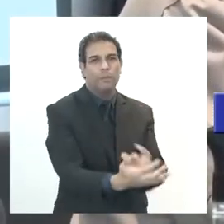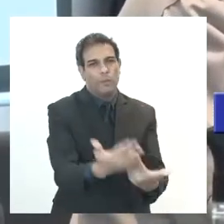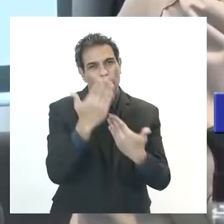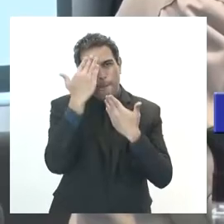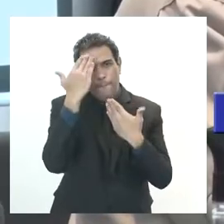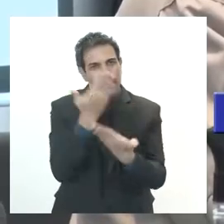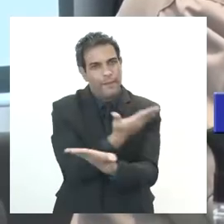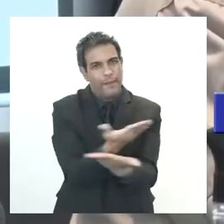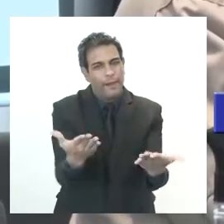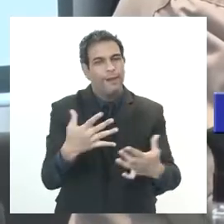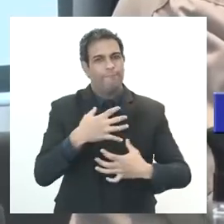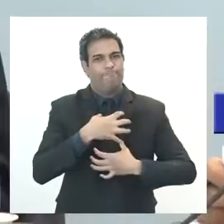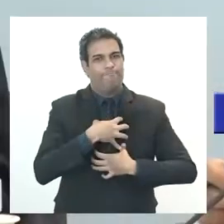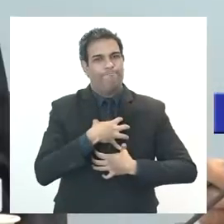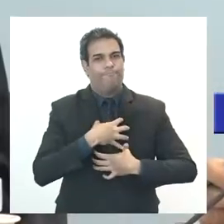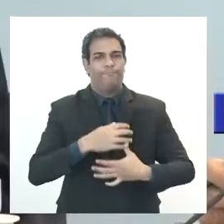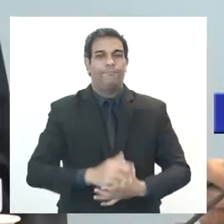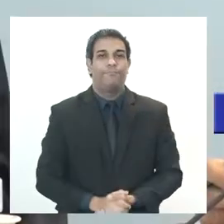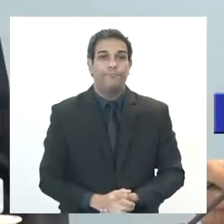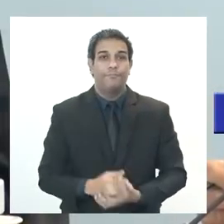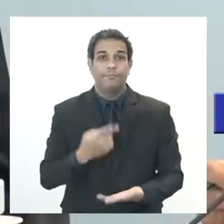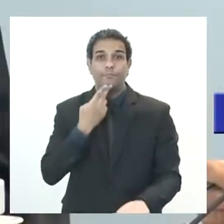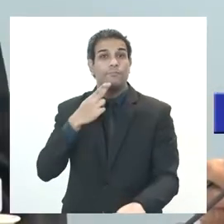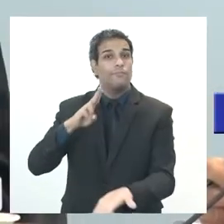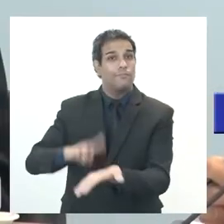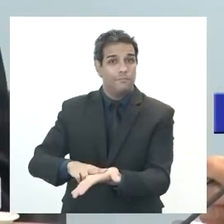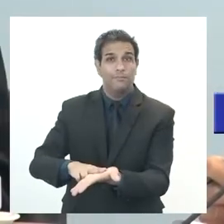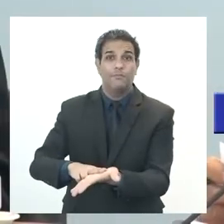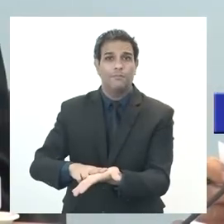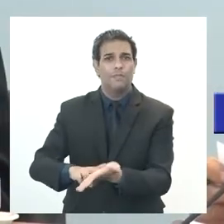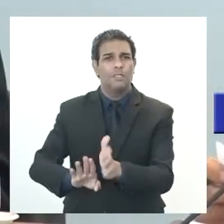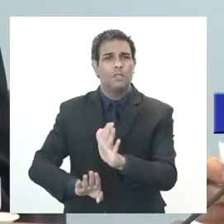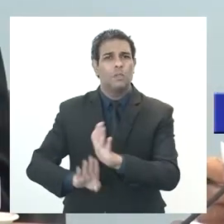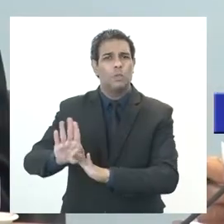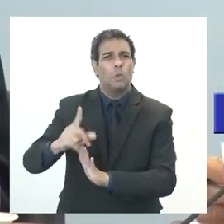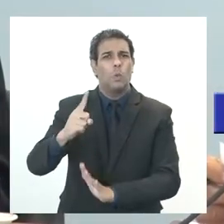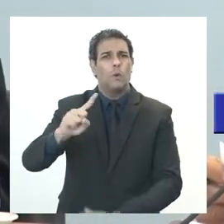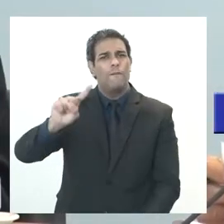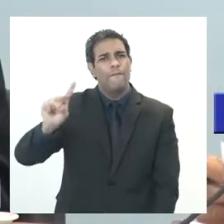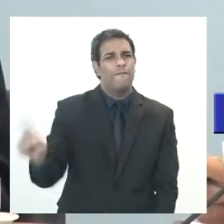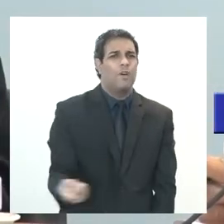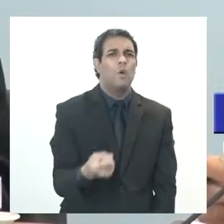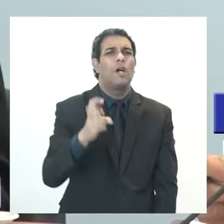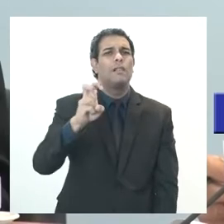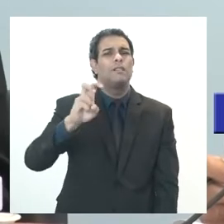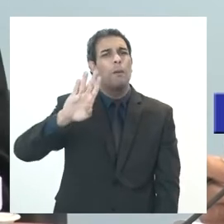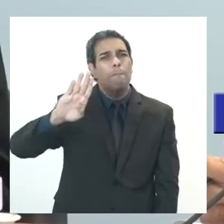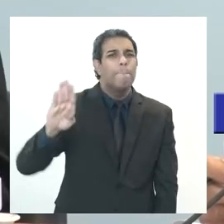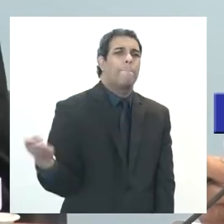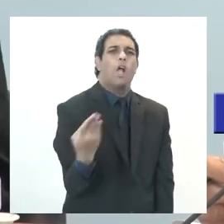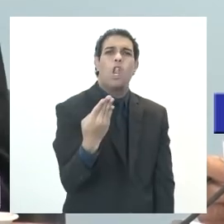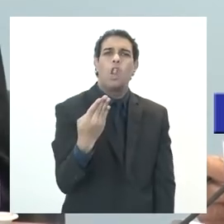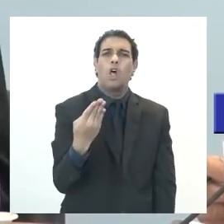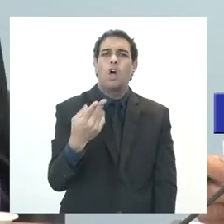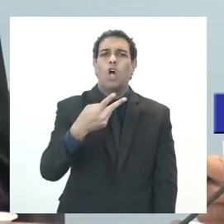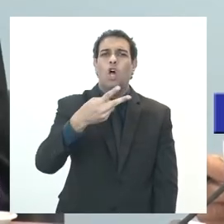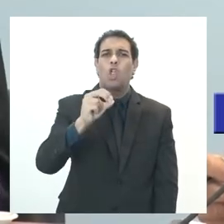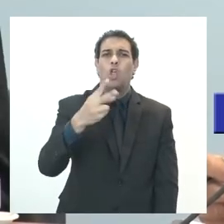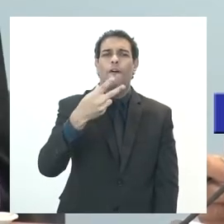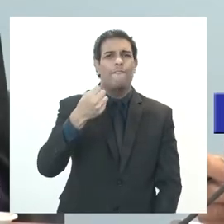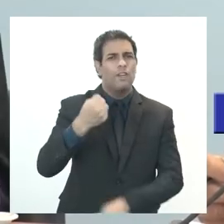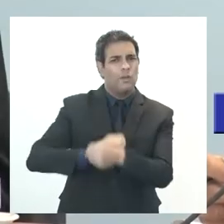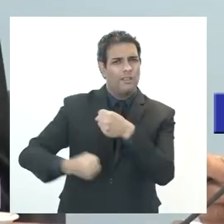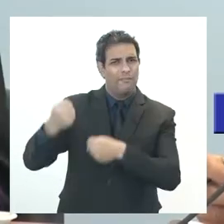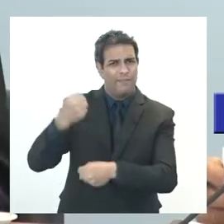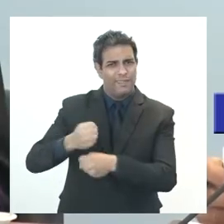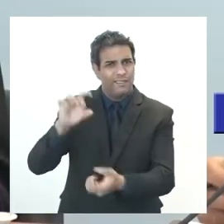essa esse fato de que os Correios lucraram 1,5 bilhões em 2020